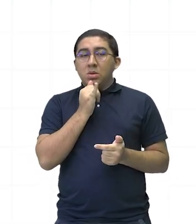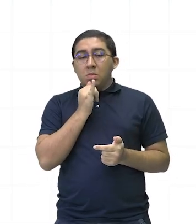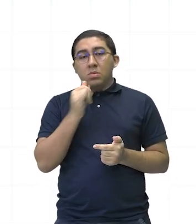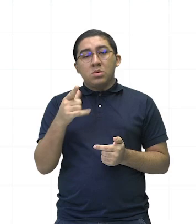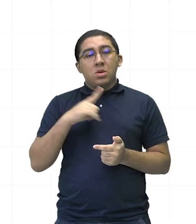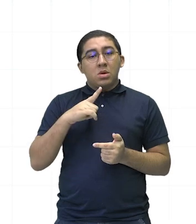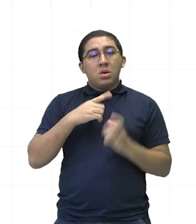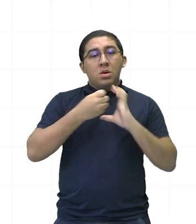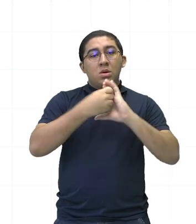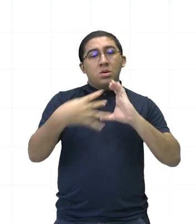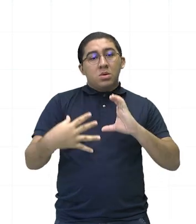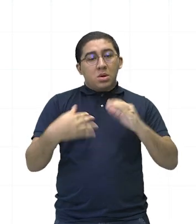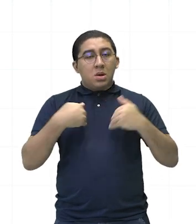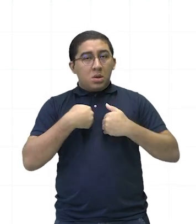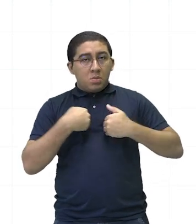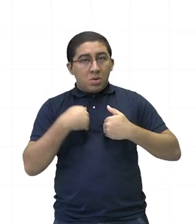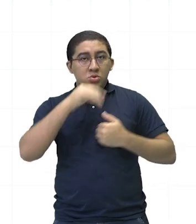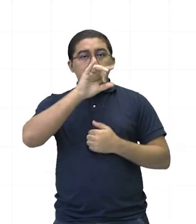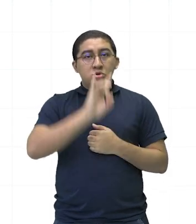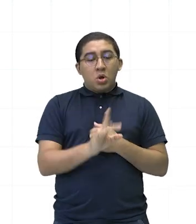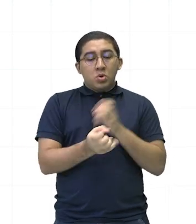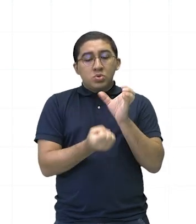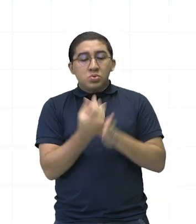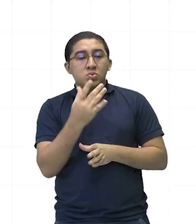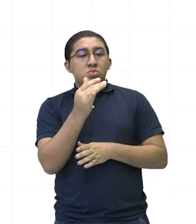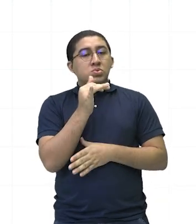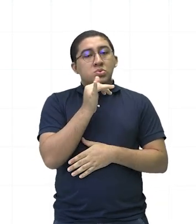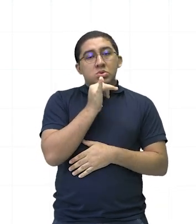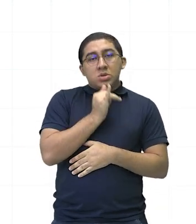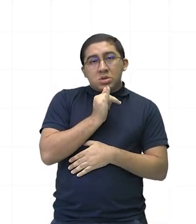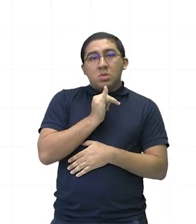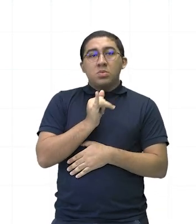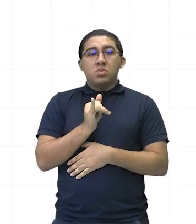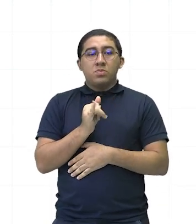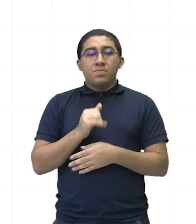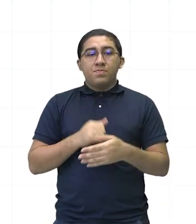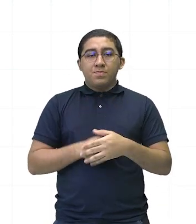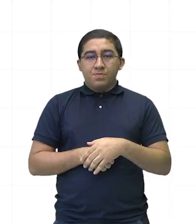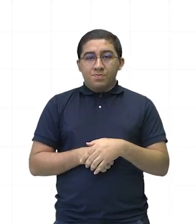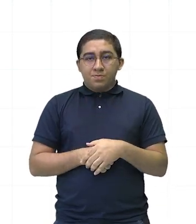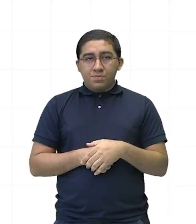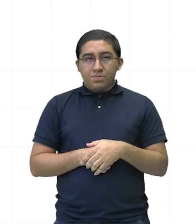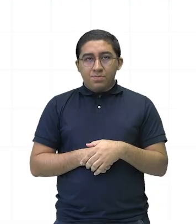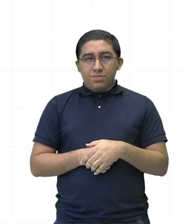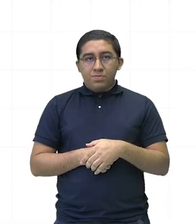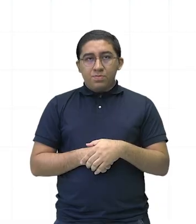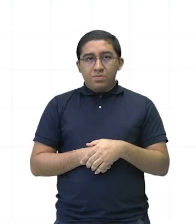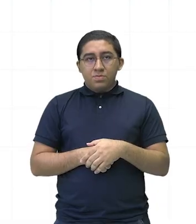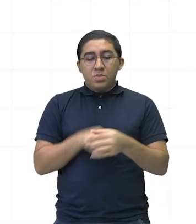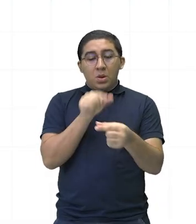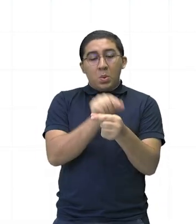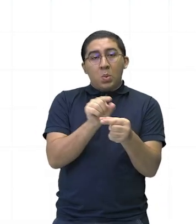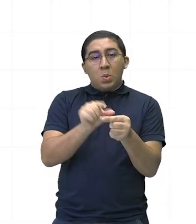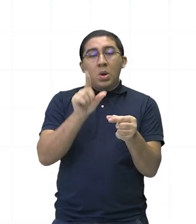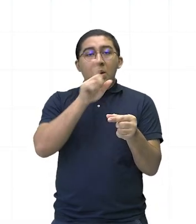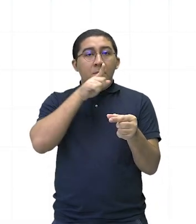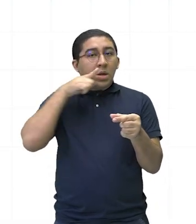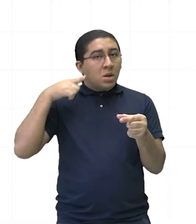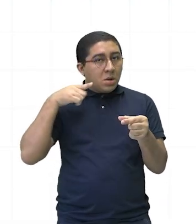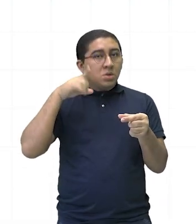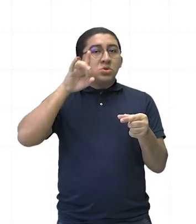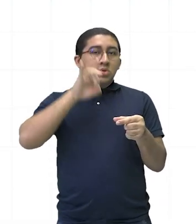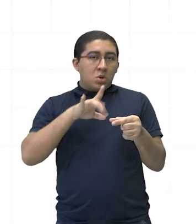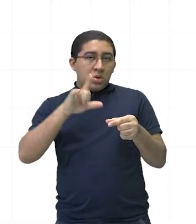com espécies que só davam origem, por exemplo, o indivíduo que tinha semente amarela, ele só dava origem a